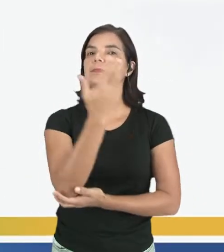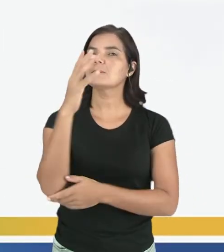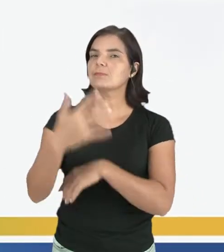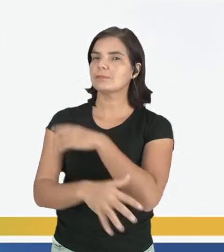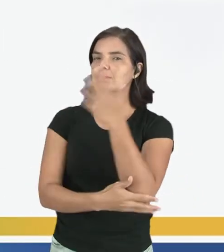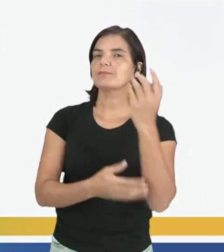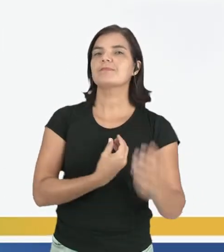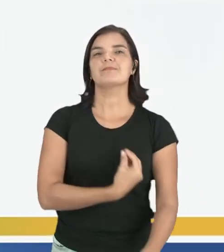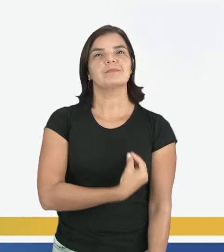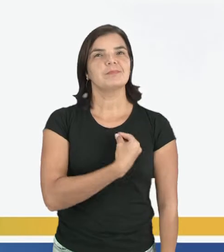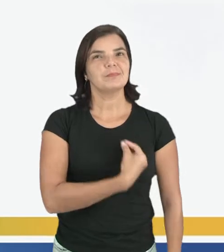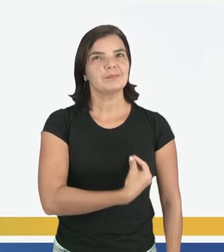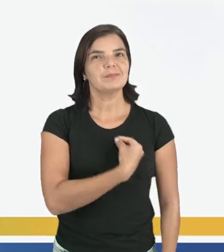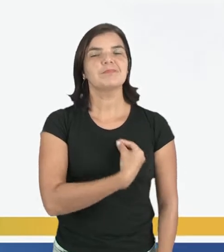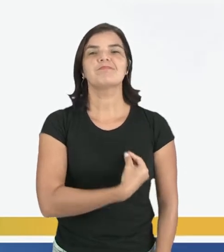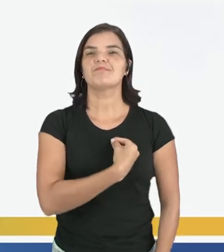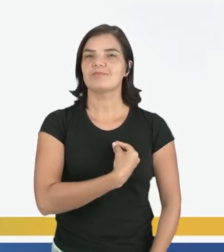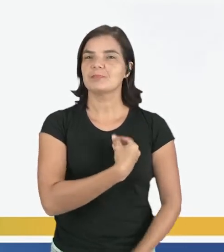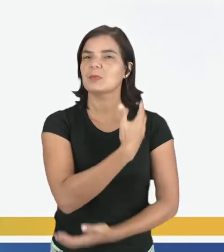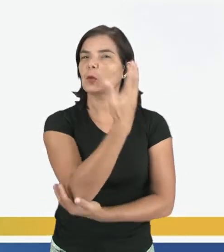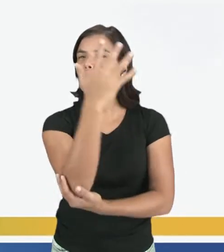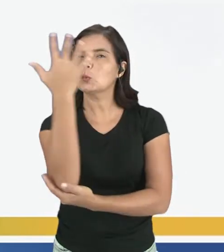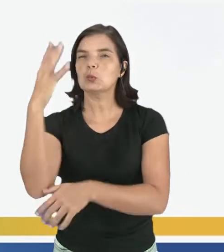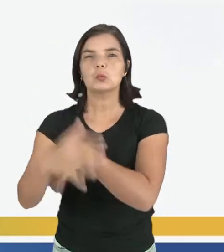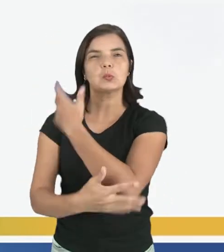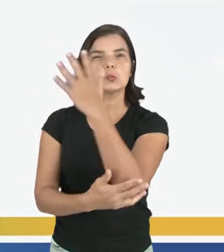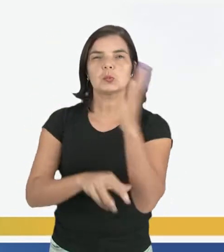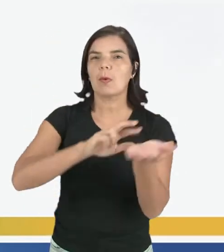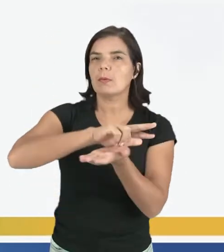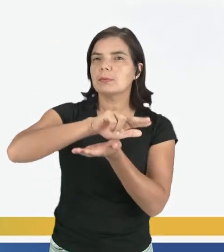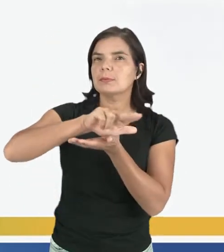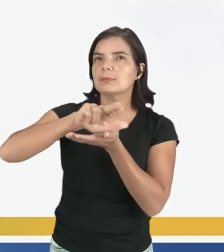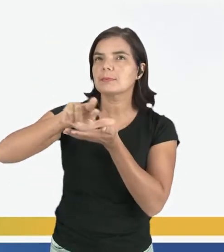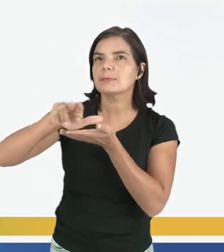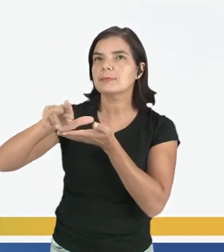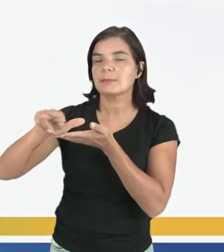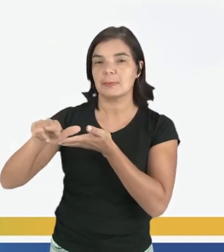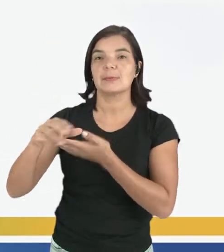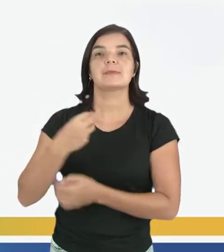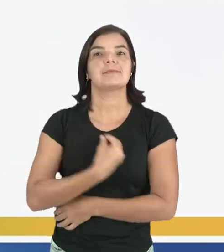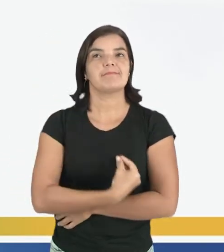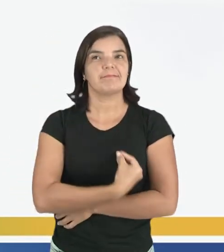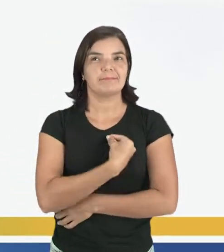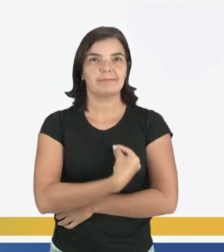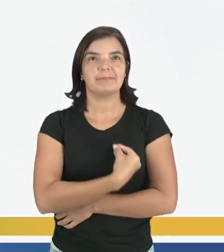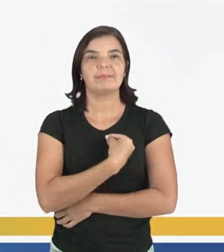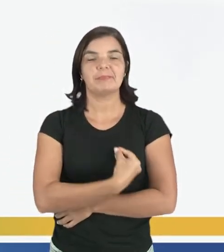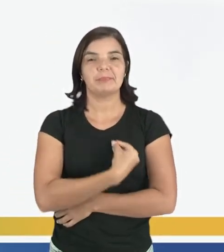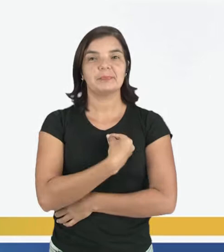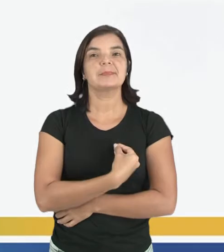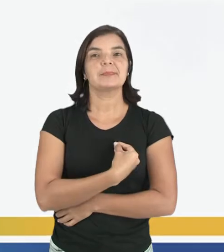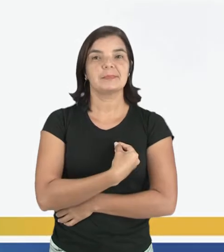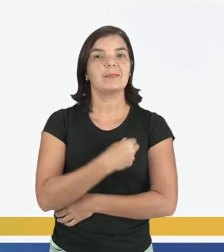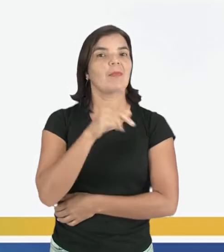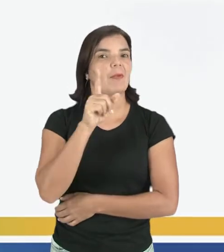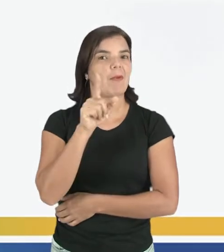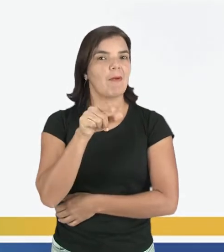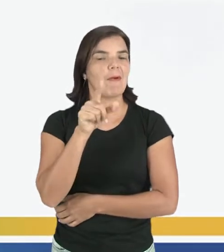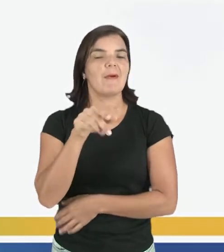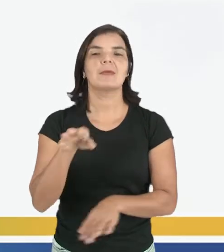natureza existem muitas plantas, não é verdade? Elas são seres vivos, é isso